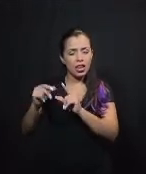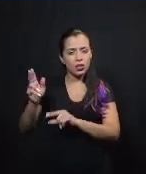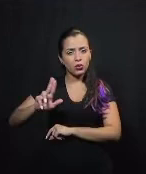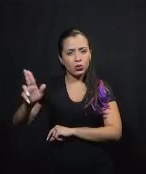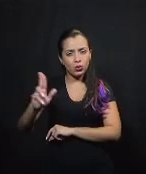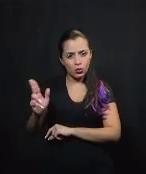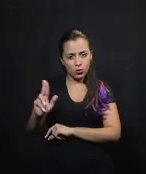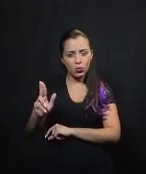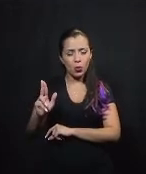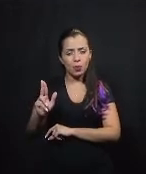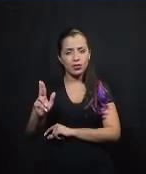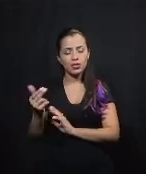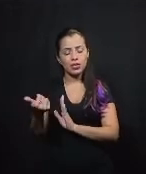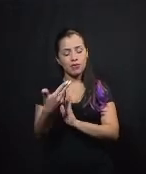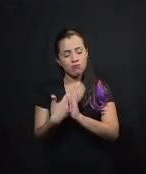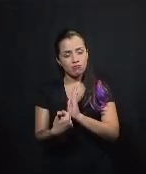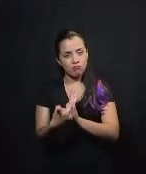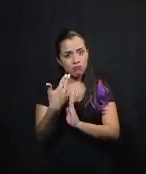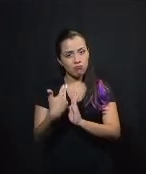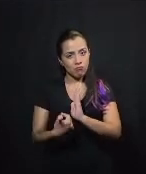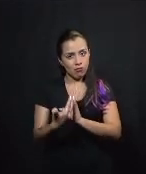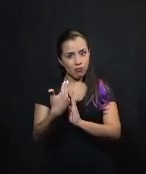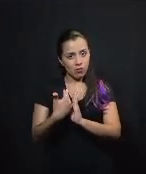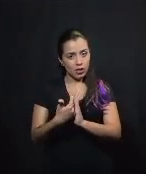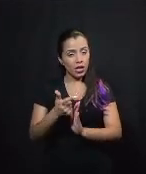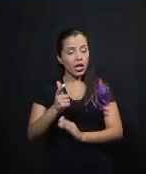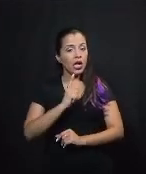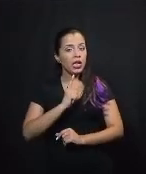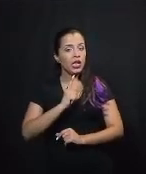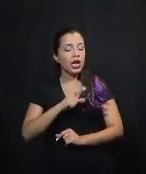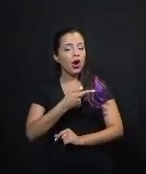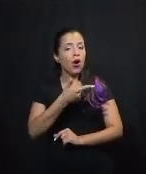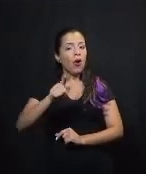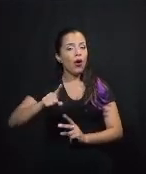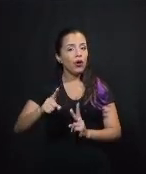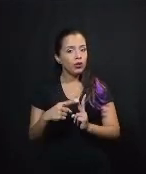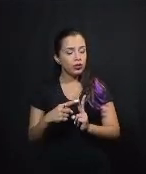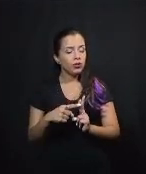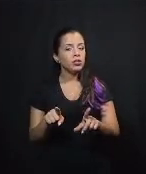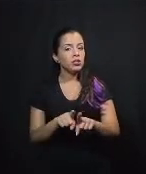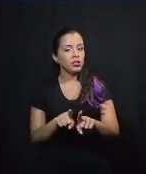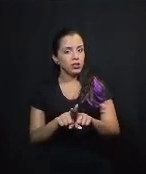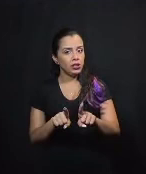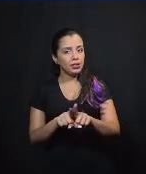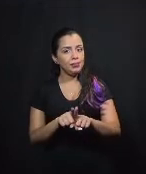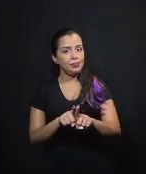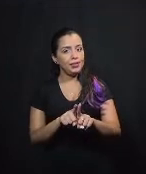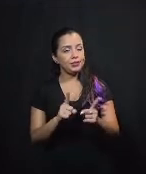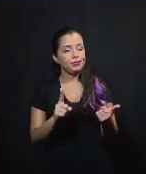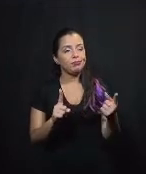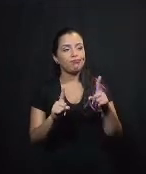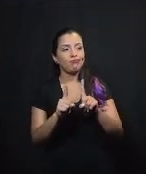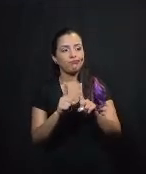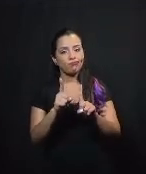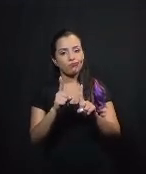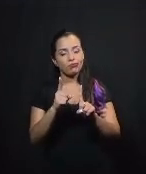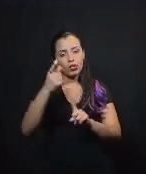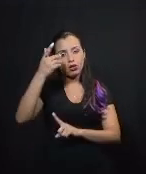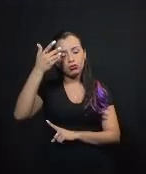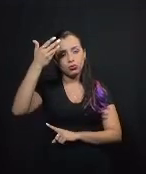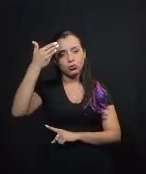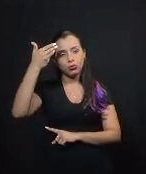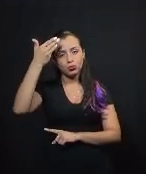essas figuras do nada. Nós temos o Bannon, que está por aí, que foi guru do Trump, e depois rompeu